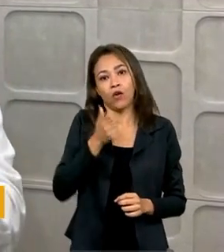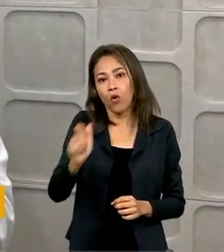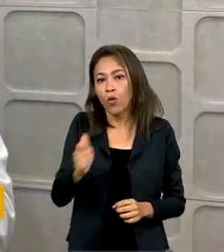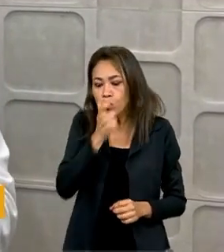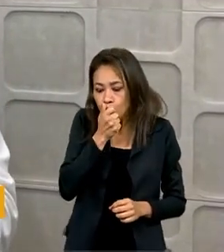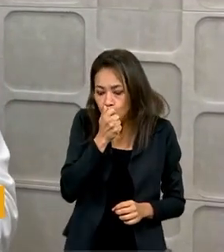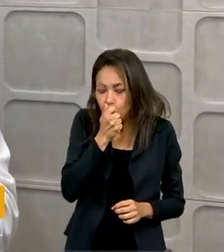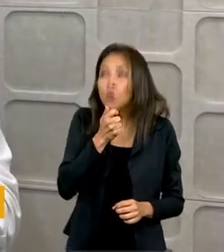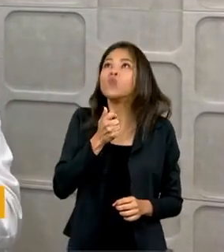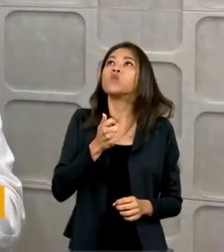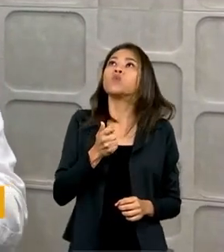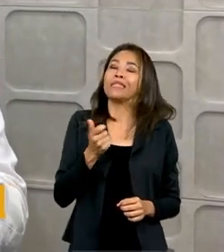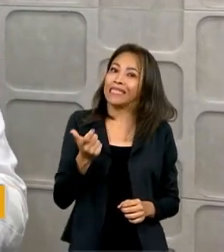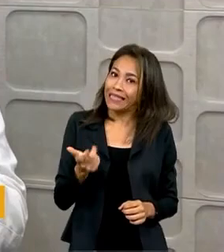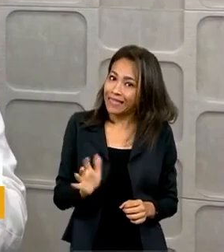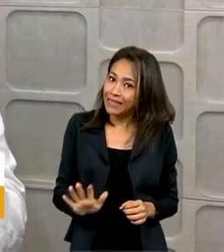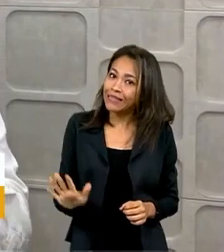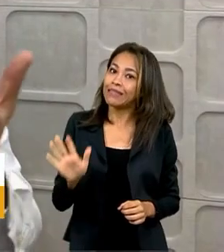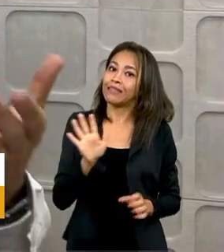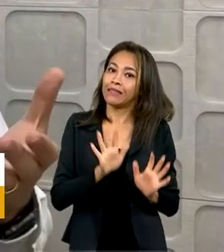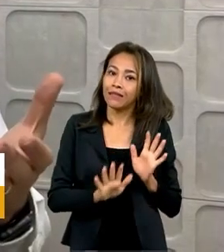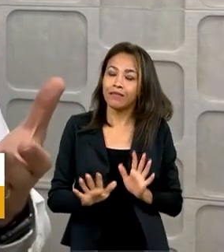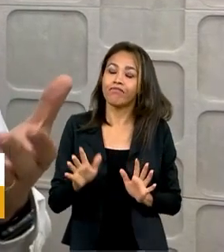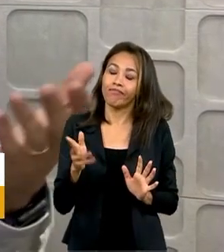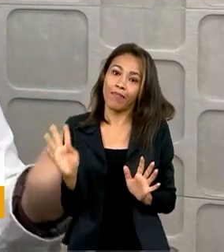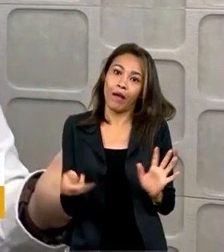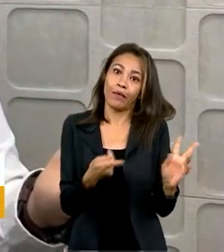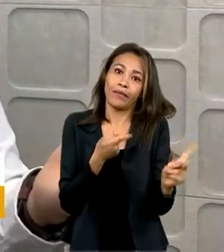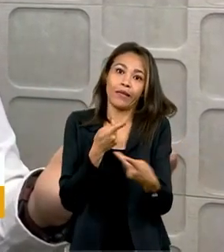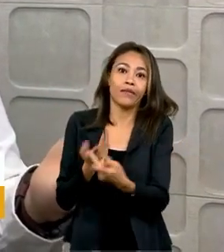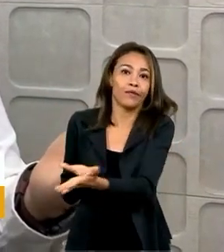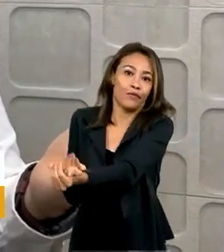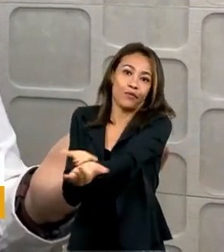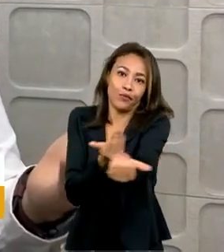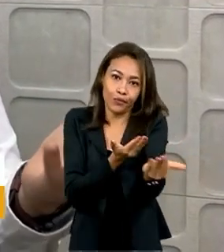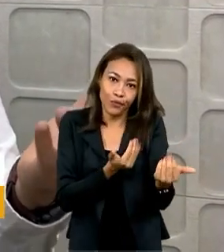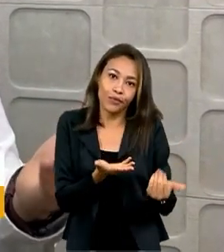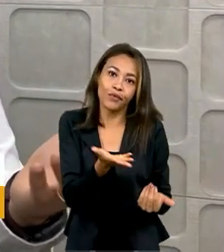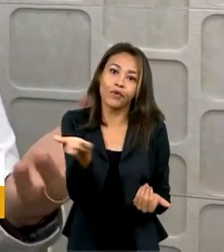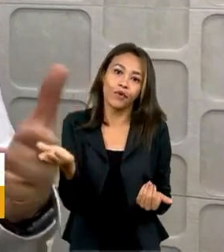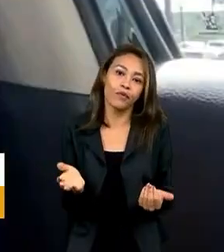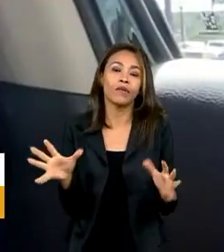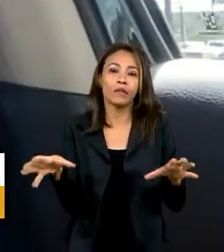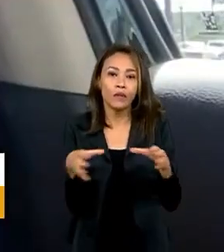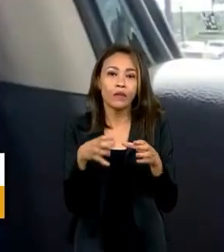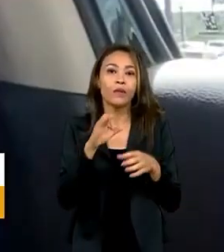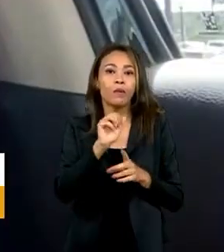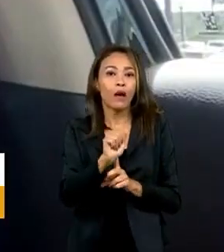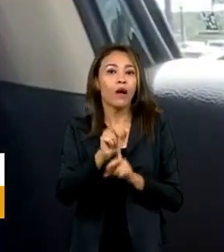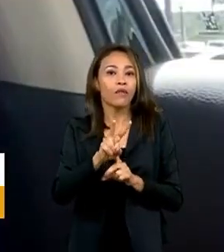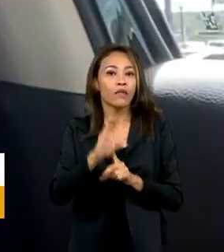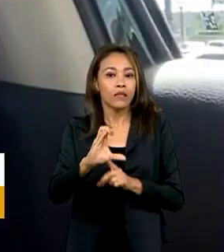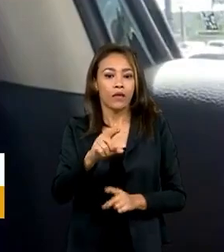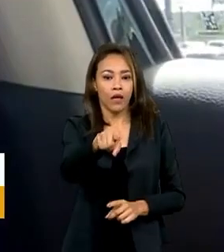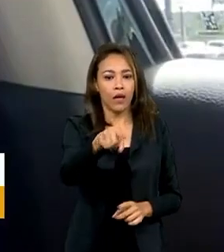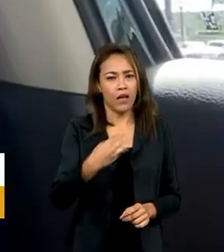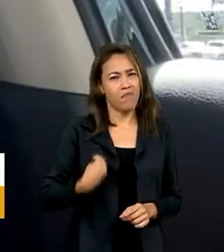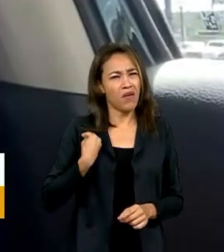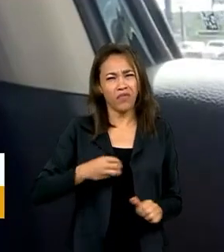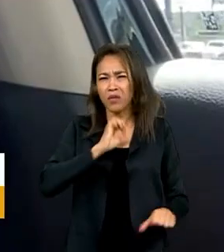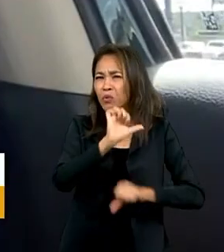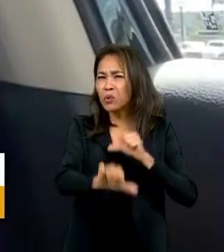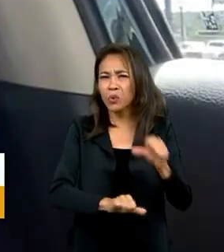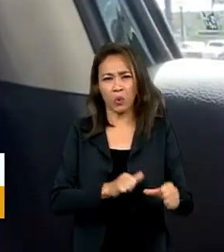fazendo com que o AVC esteja cada vez mais comum na população mais jovem. Minha vida mudou completamente depois